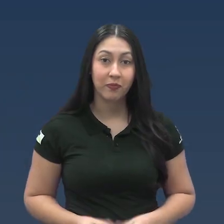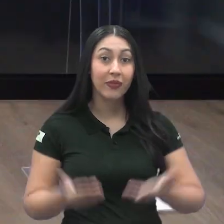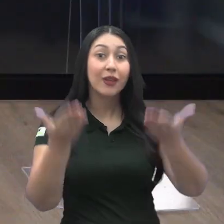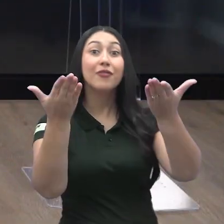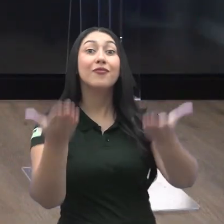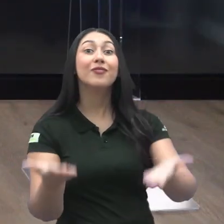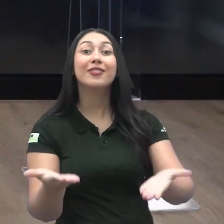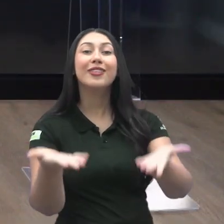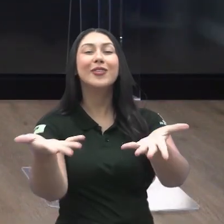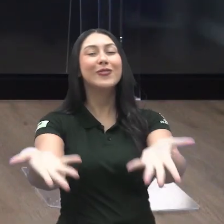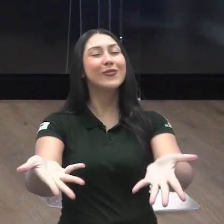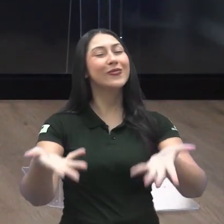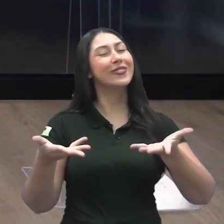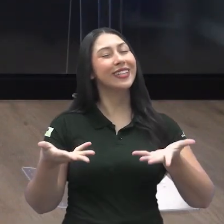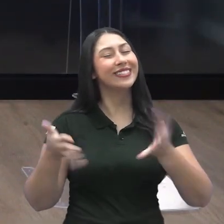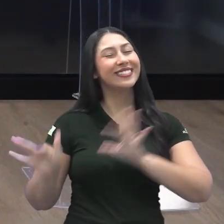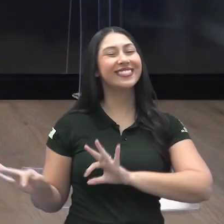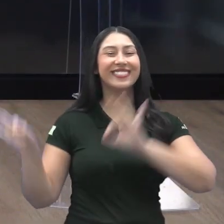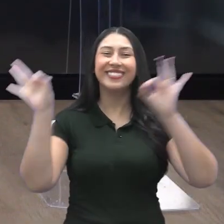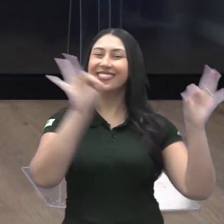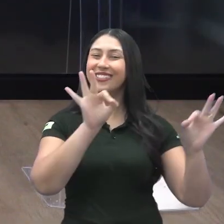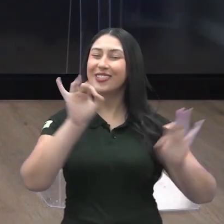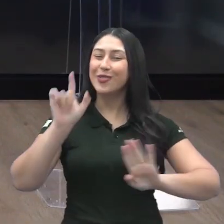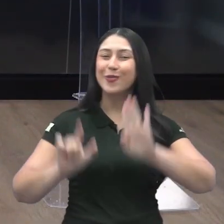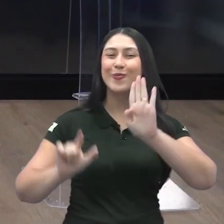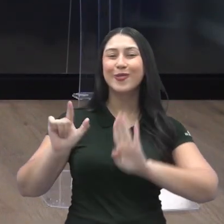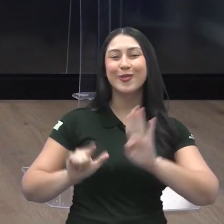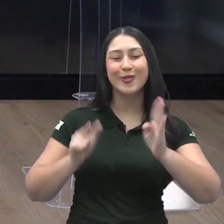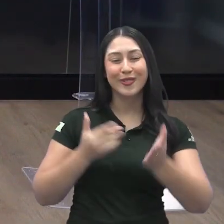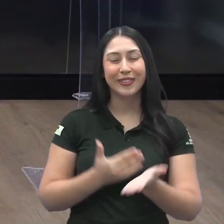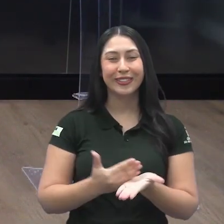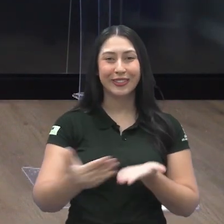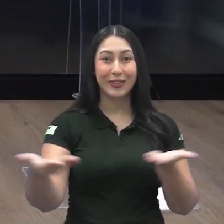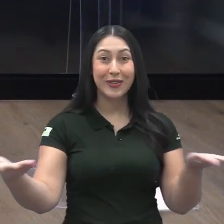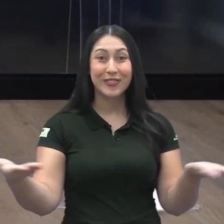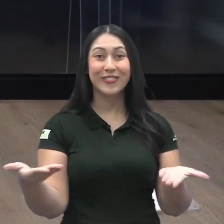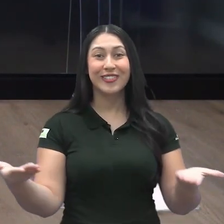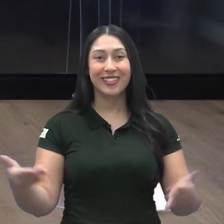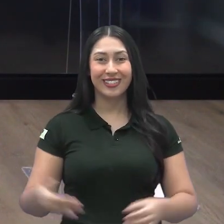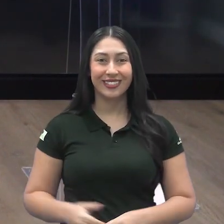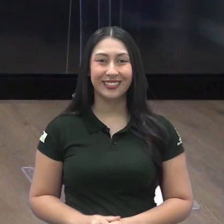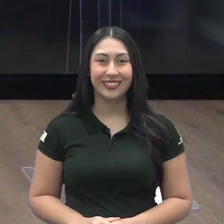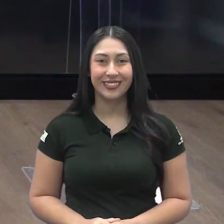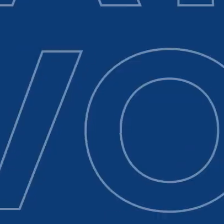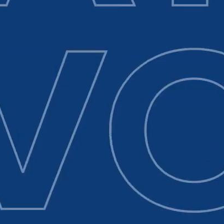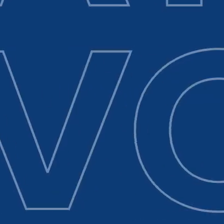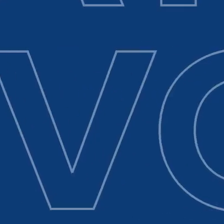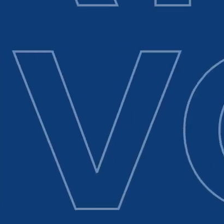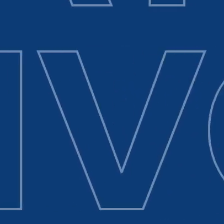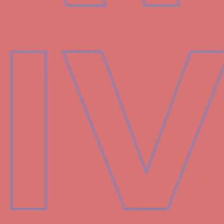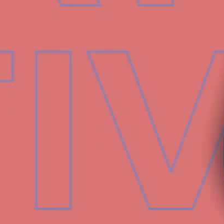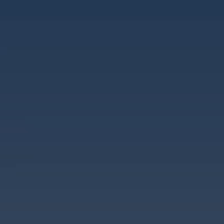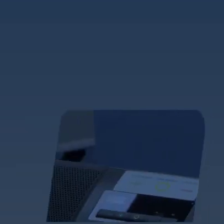vulneráveis. Você é nosso convidado, fique com a gente. O Boletim Legislativo começa agora.